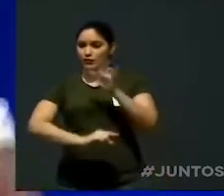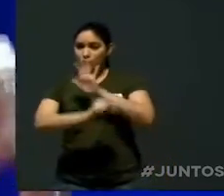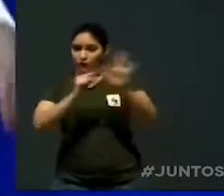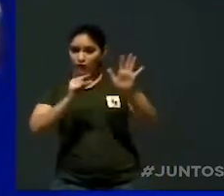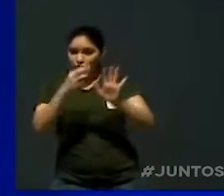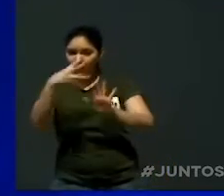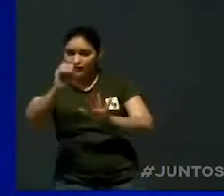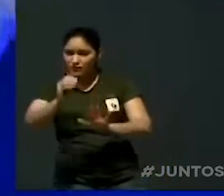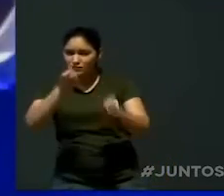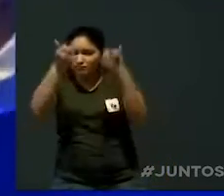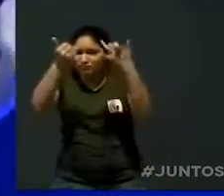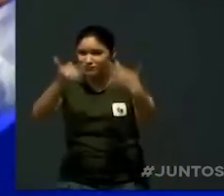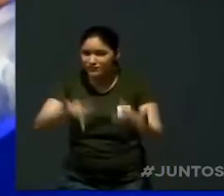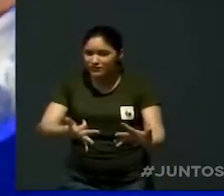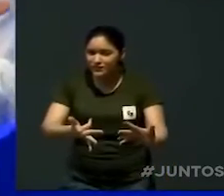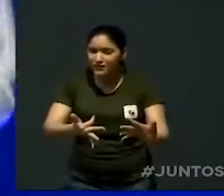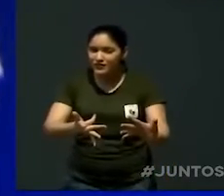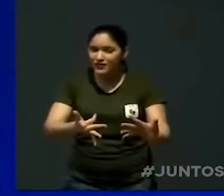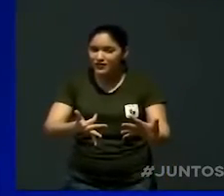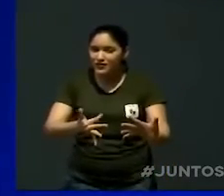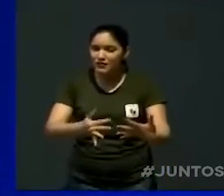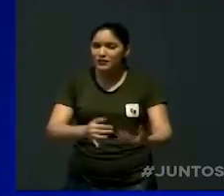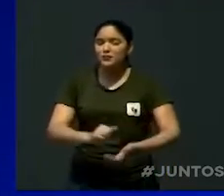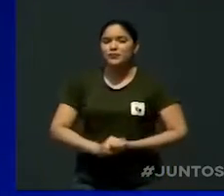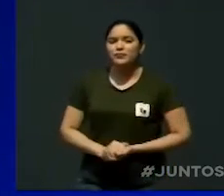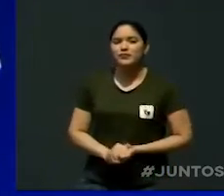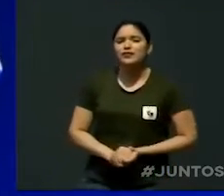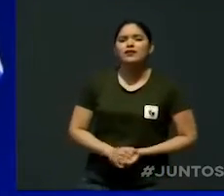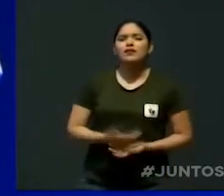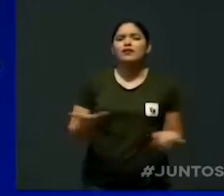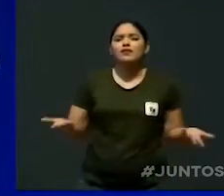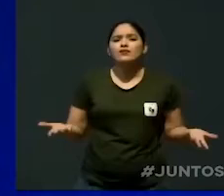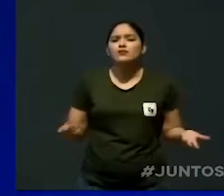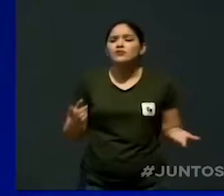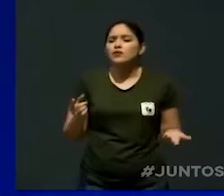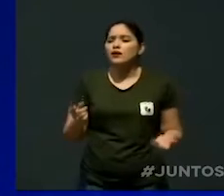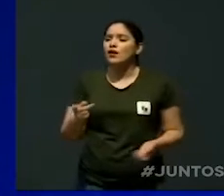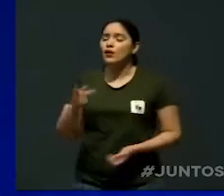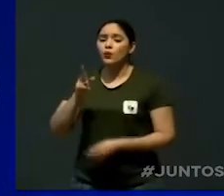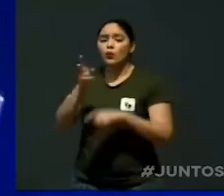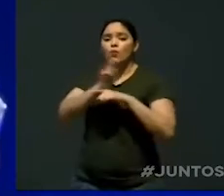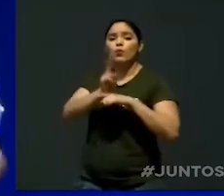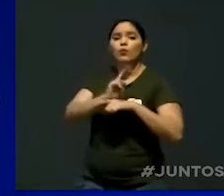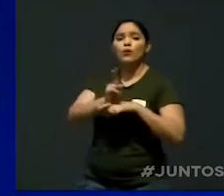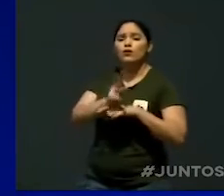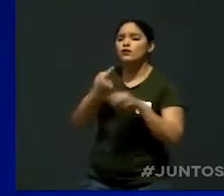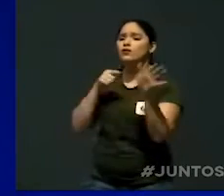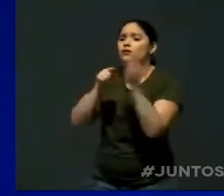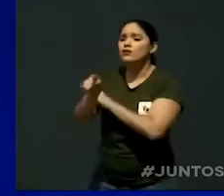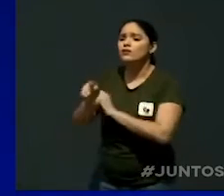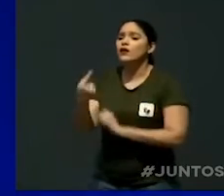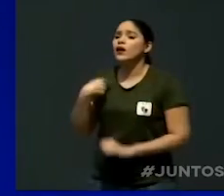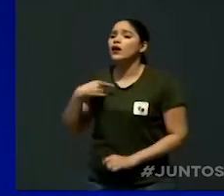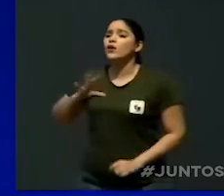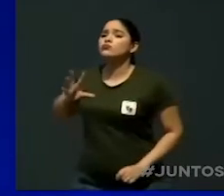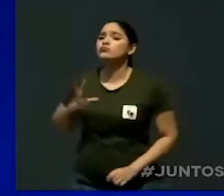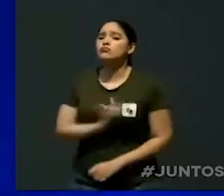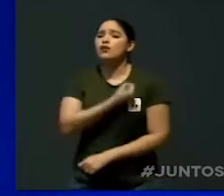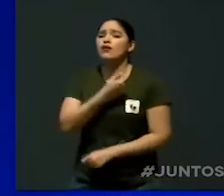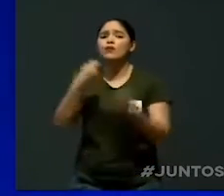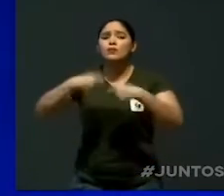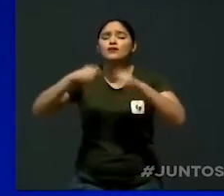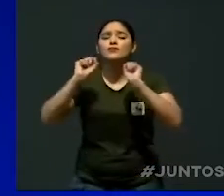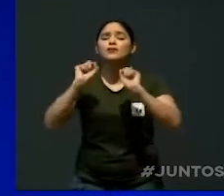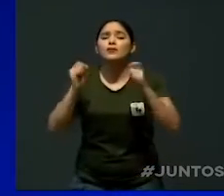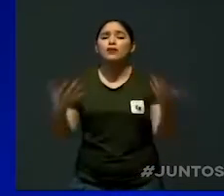diz: senhores, o que é necessário para que eu seja salvo? E Paulo dá a resposta de onde